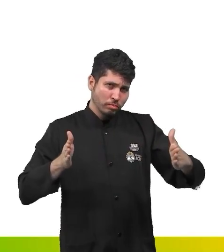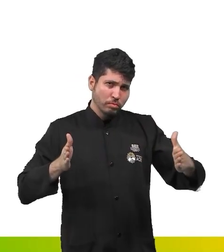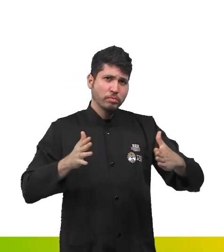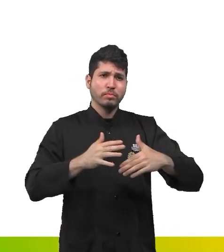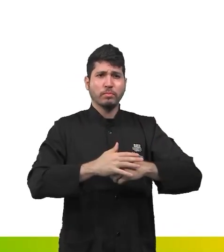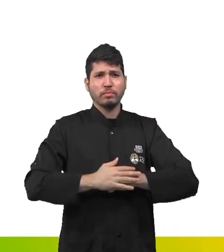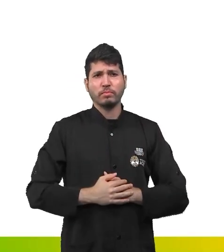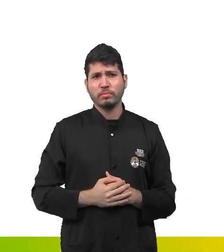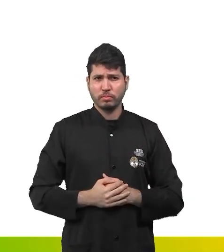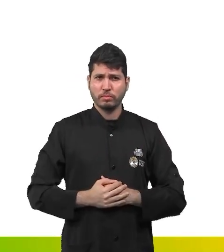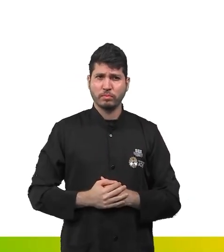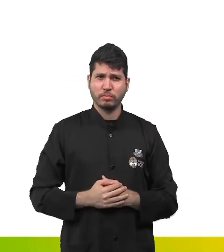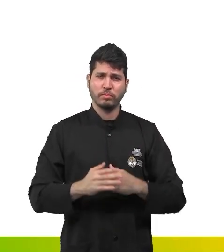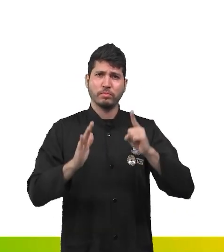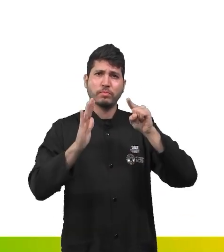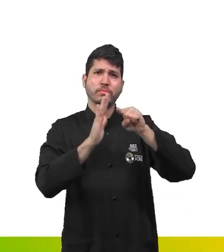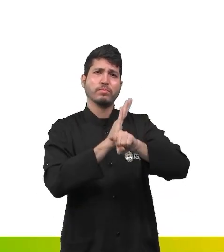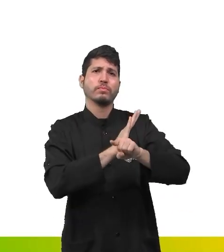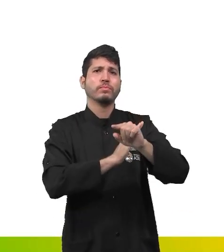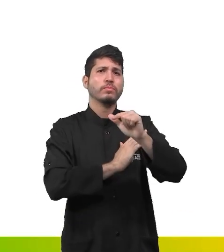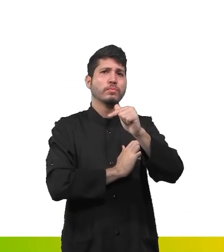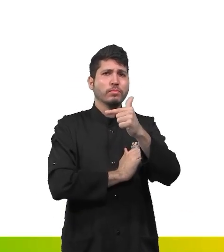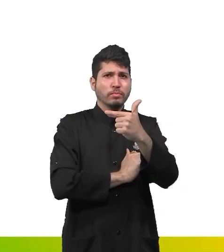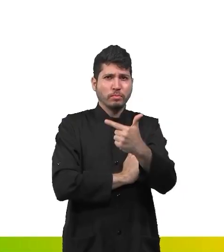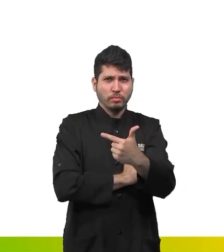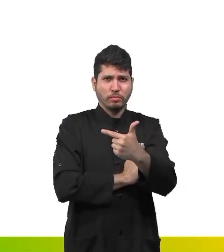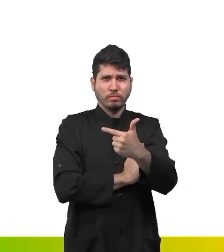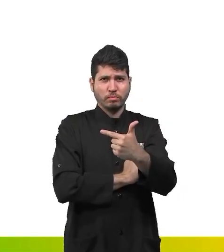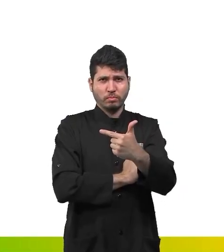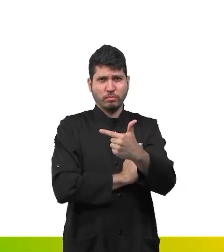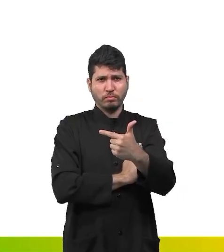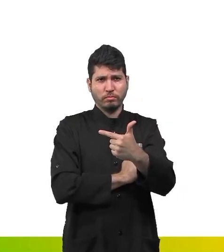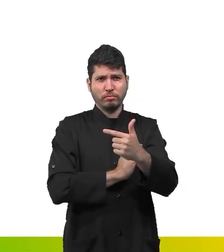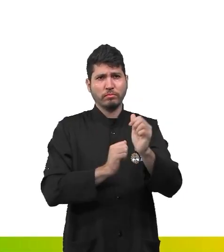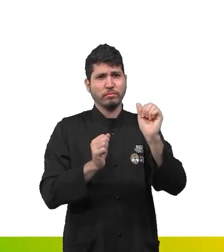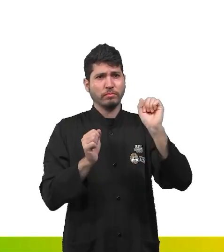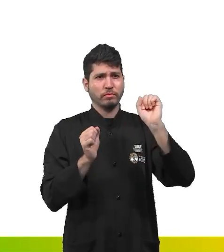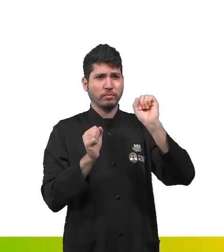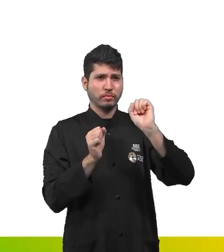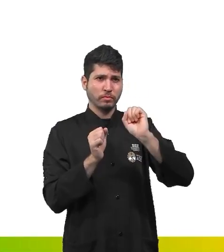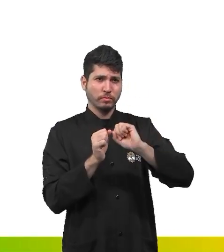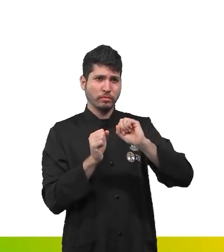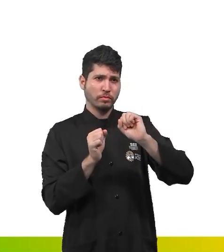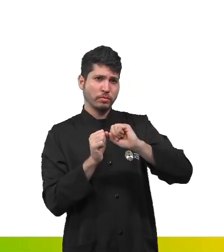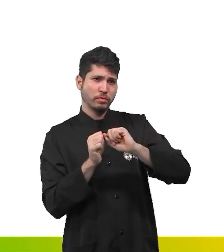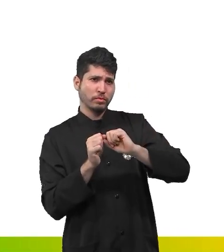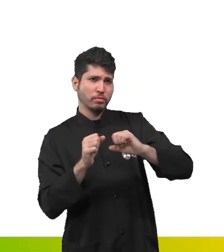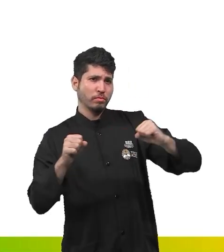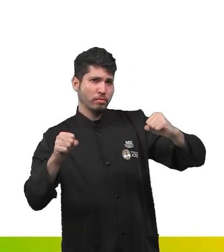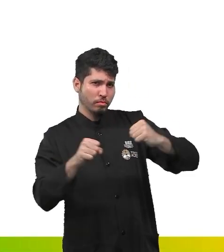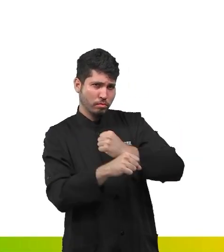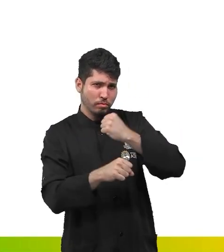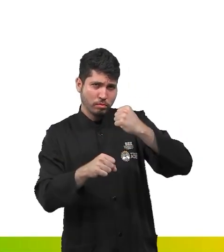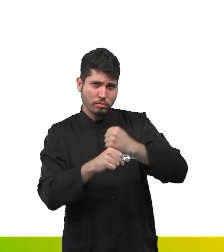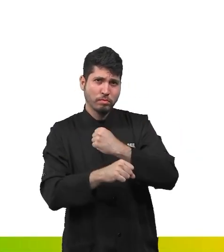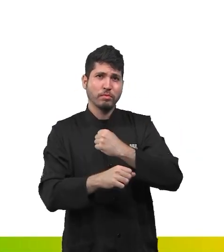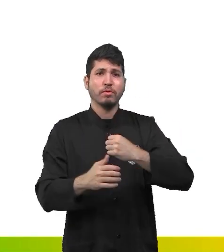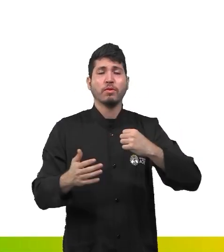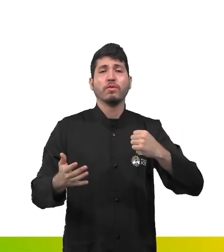Nós temos aqui a segunda questão. Para a realização de uma obra foram